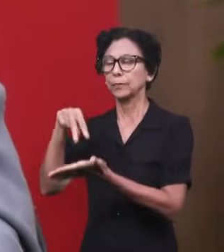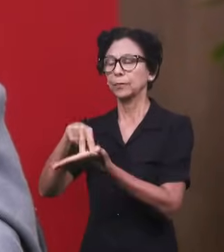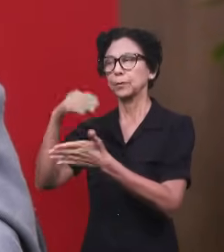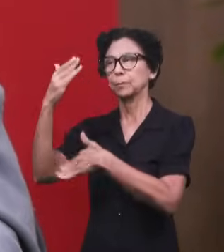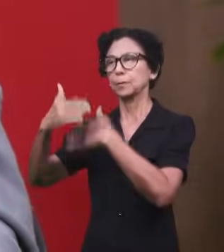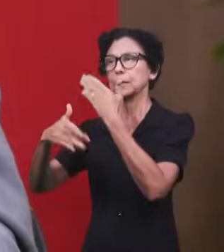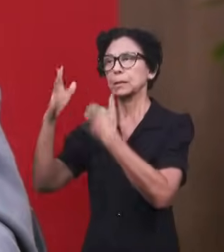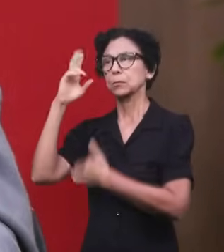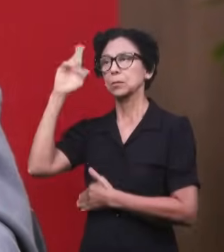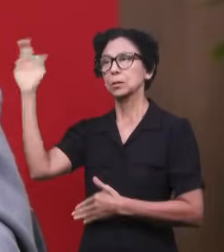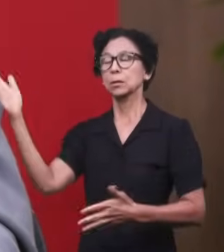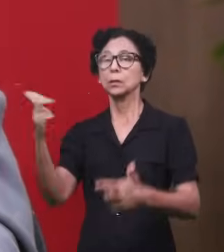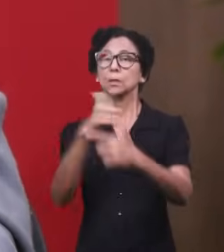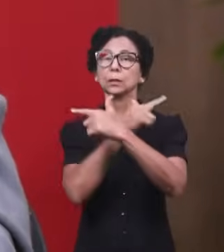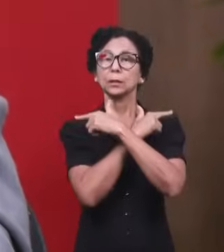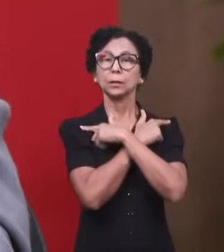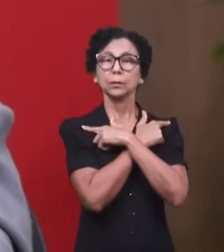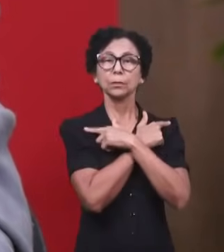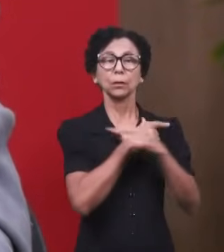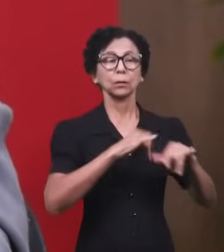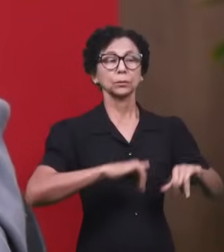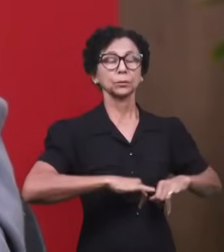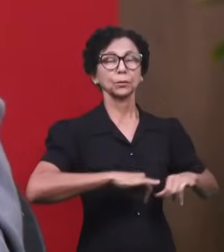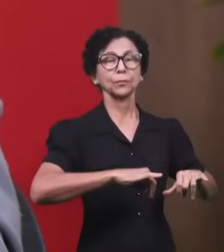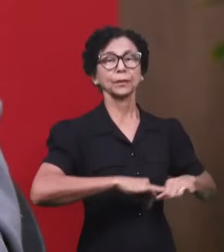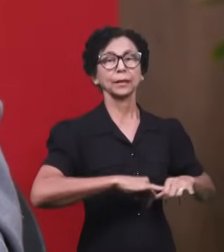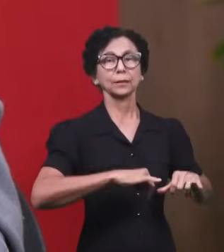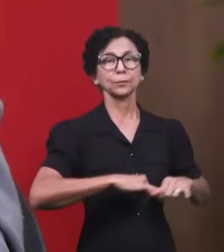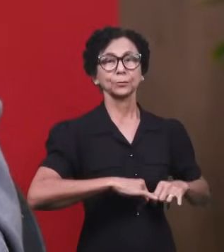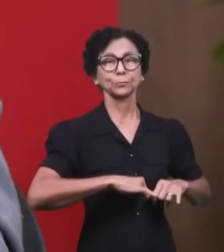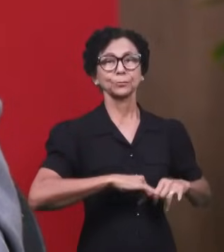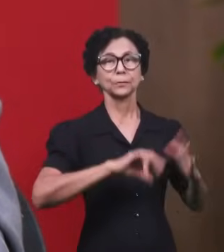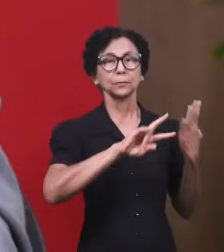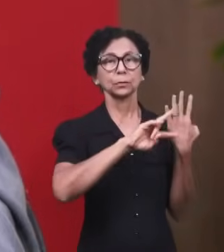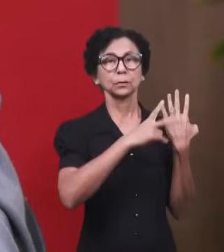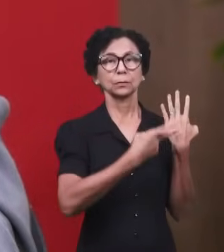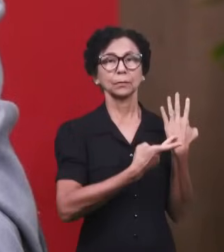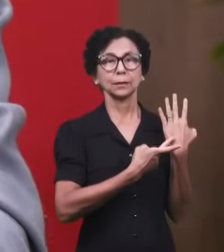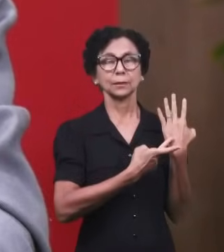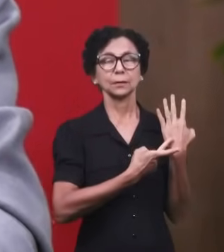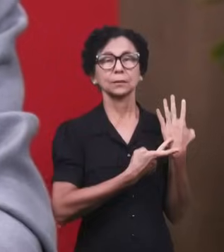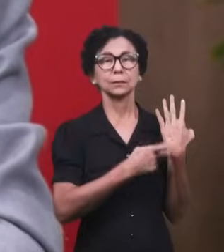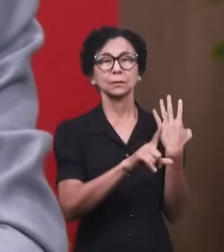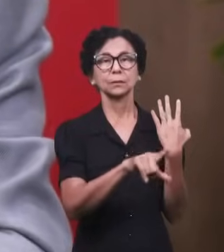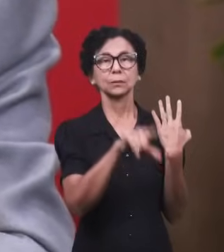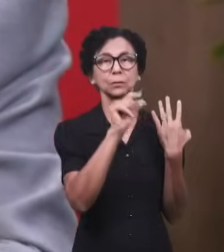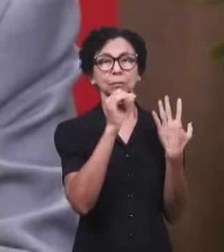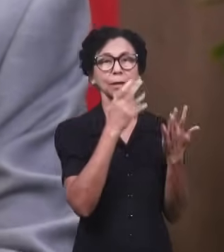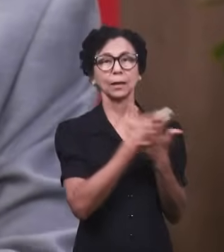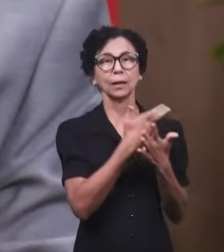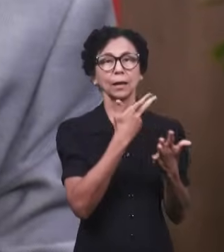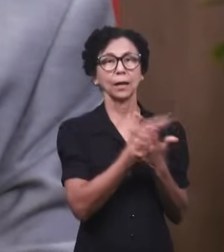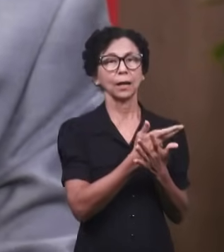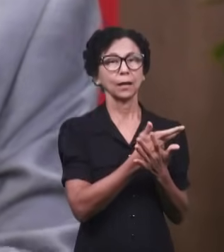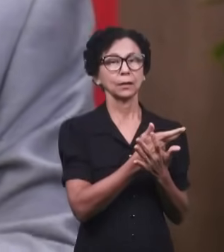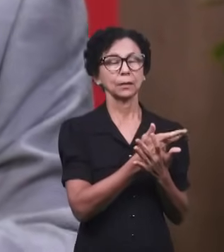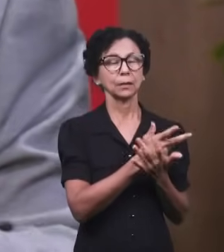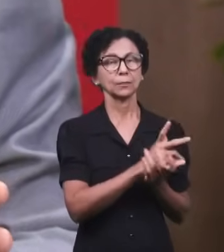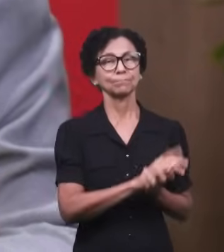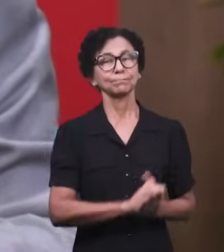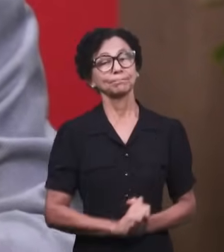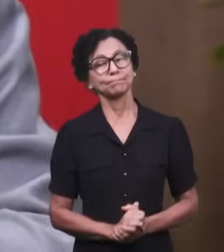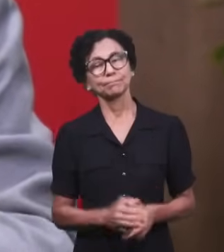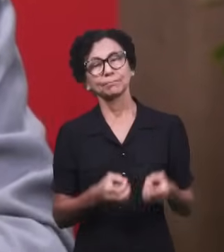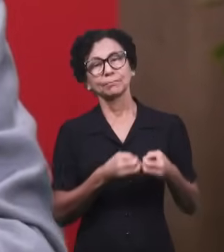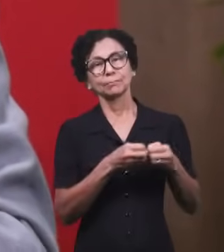família, sofrendo as agruras da sua escolha e, em momento algum, voltou a estar. Então, o